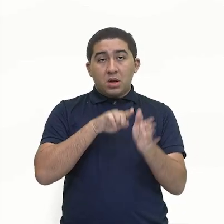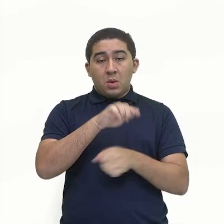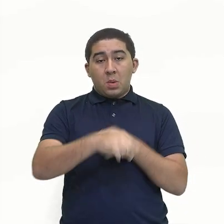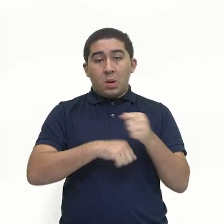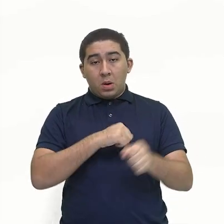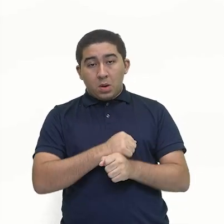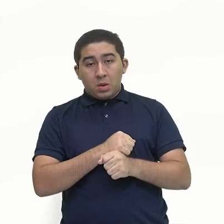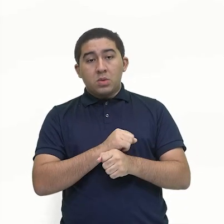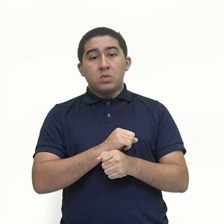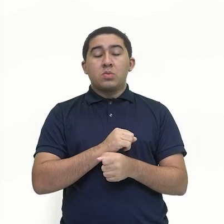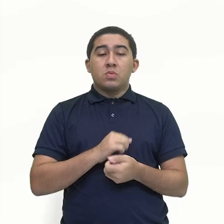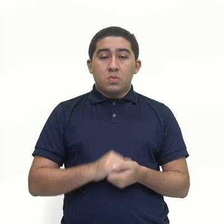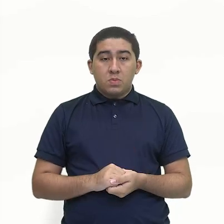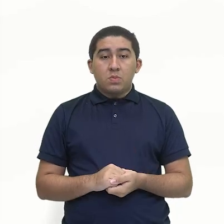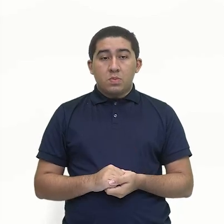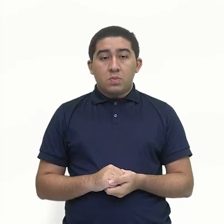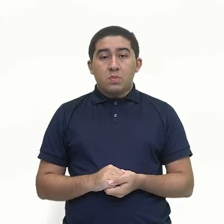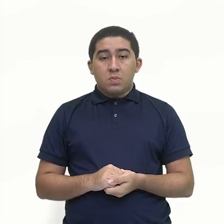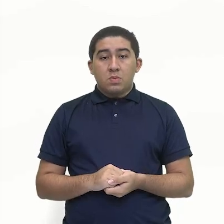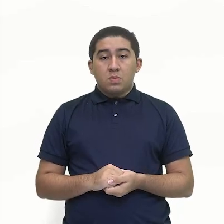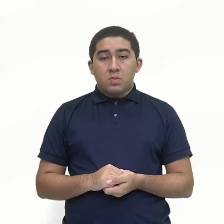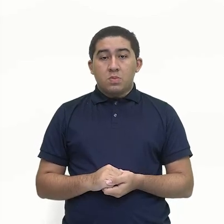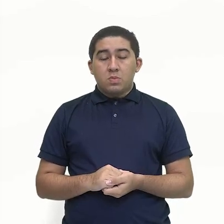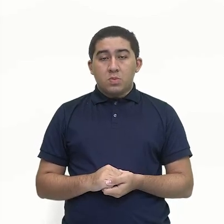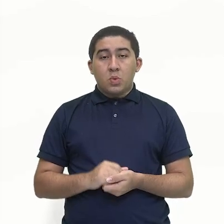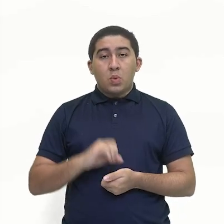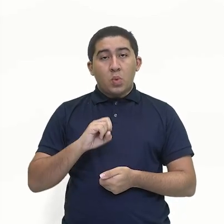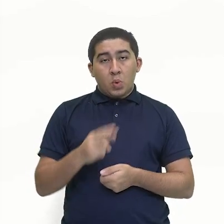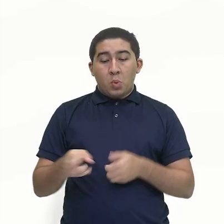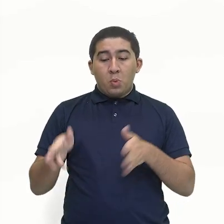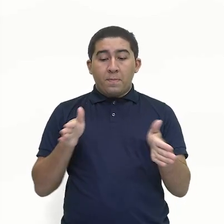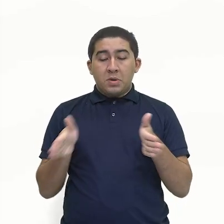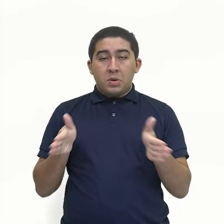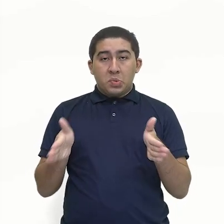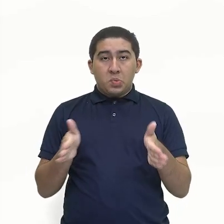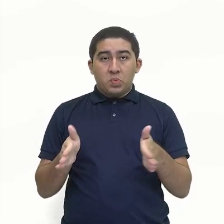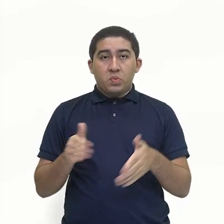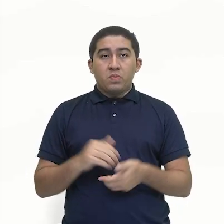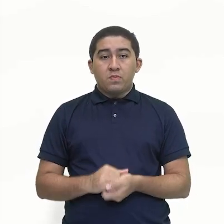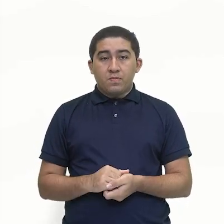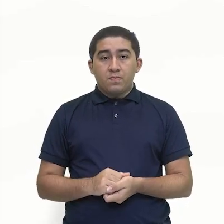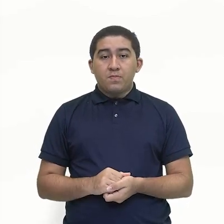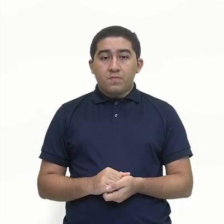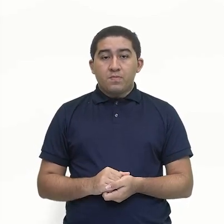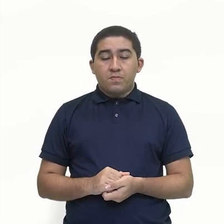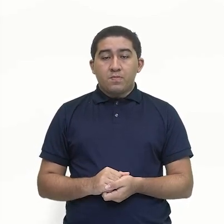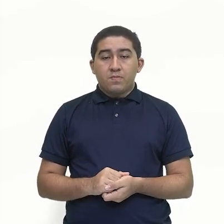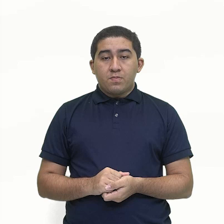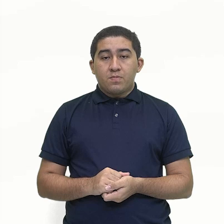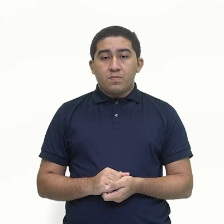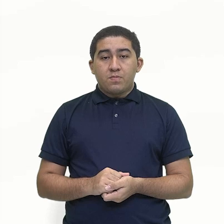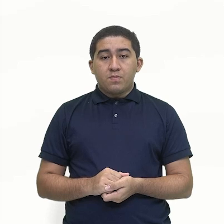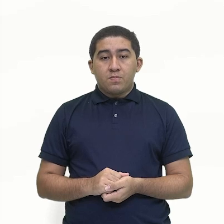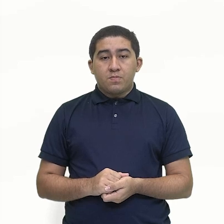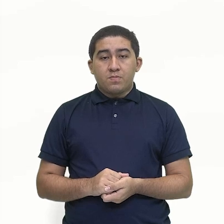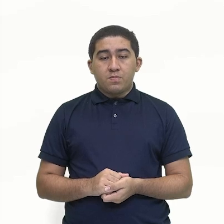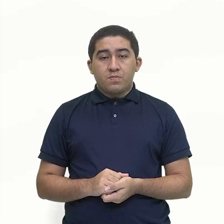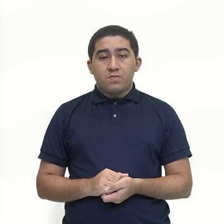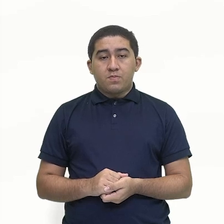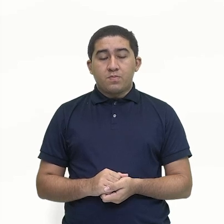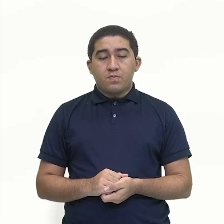A palavrinha range quer dizer abrangência, tá? Basicamente abrangência. Então, pesquisa por ano ou